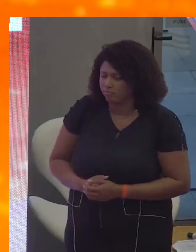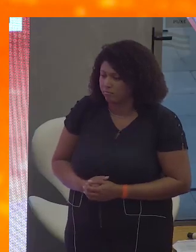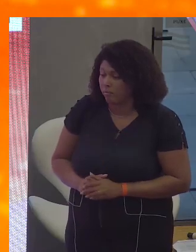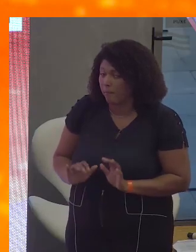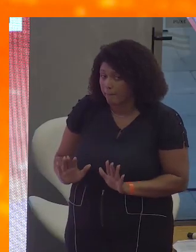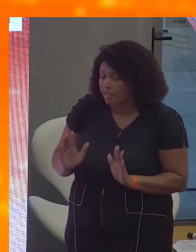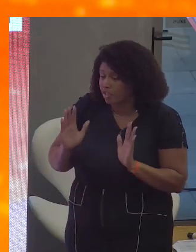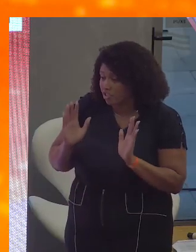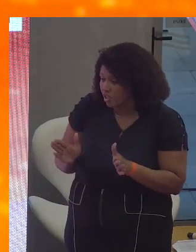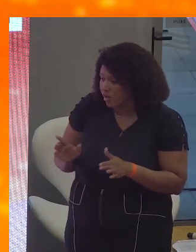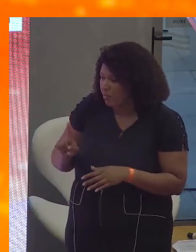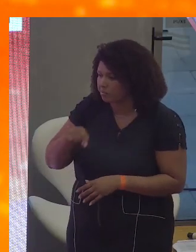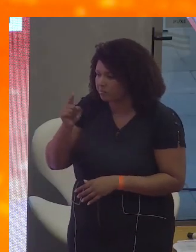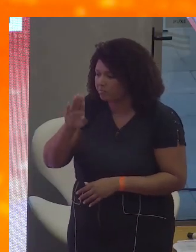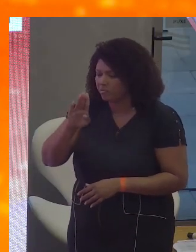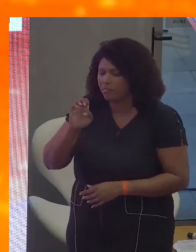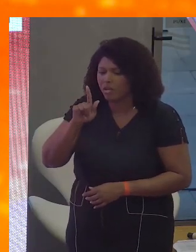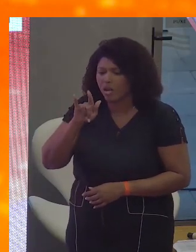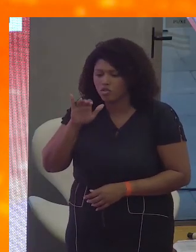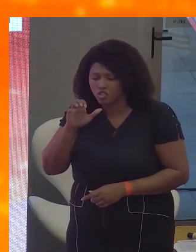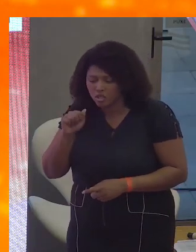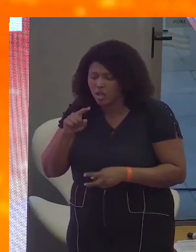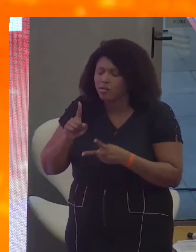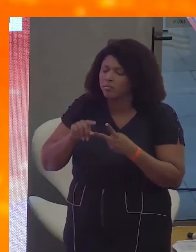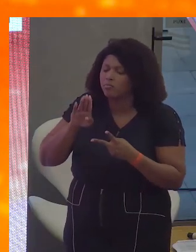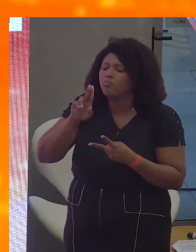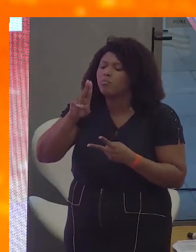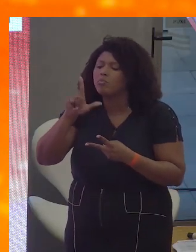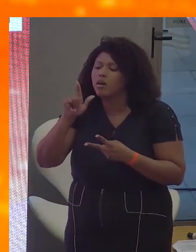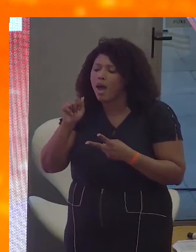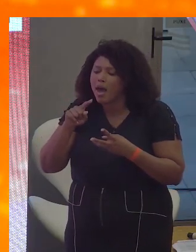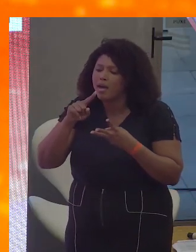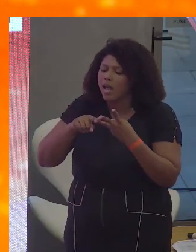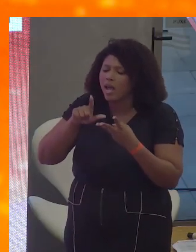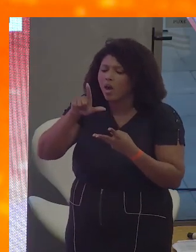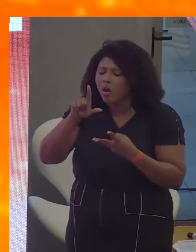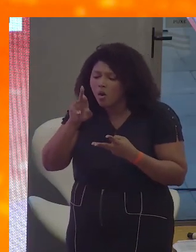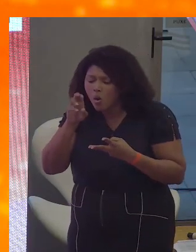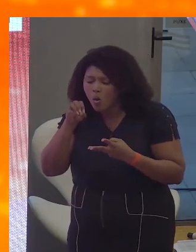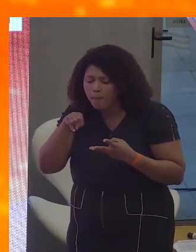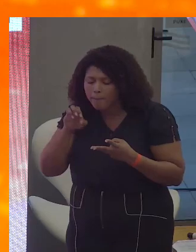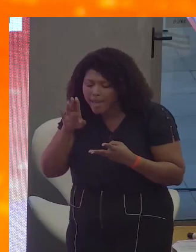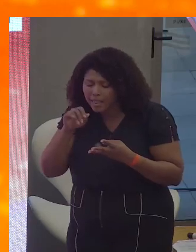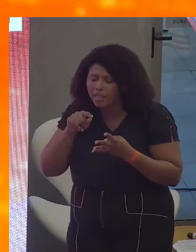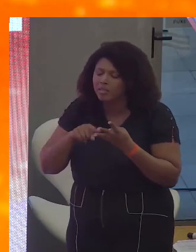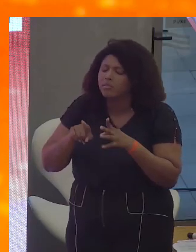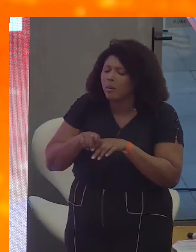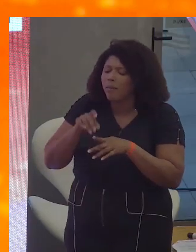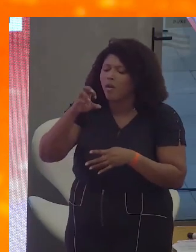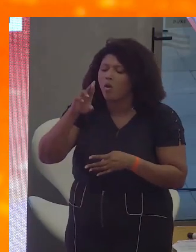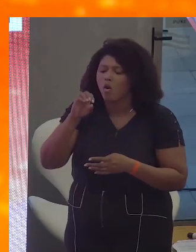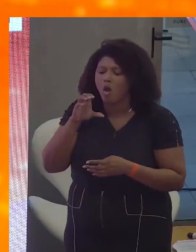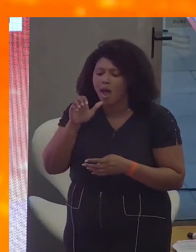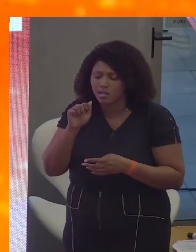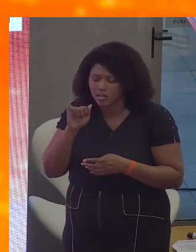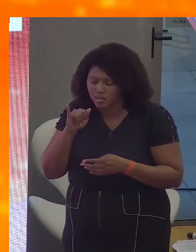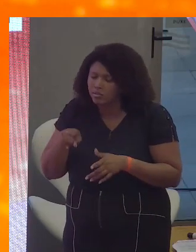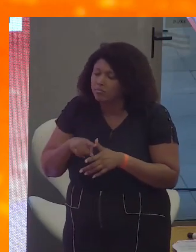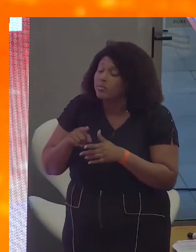Já Bélgica, Bulgária, Chipre, Itália, Letônia, Lituânia, Romênia e Croácia exigem